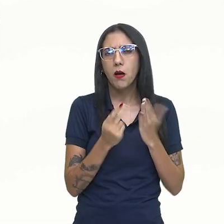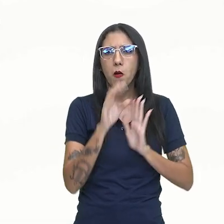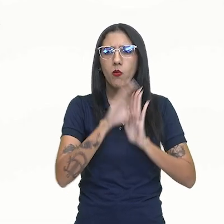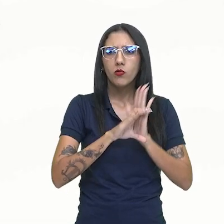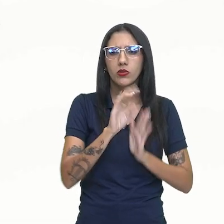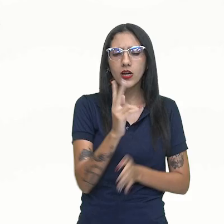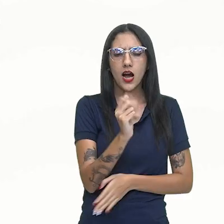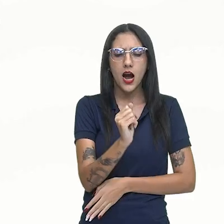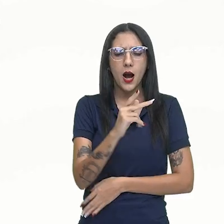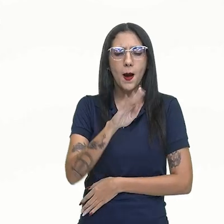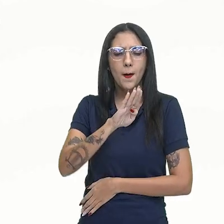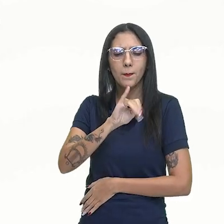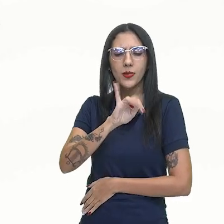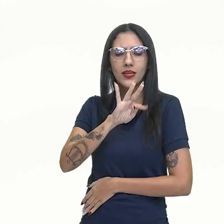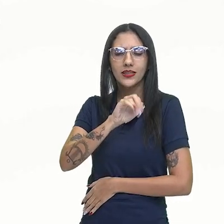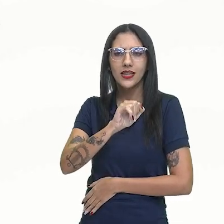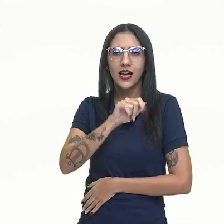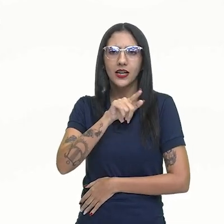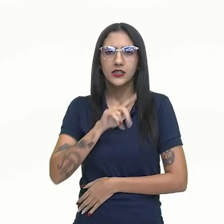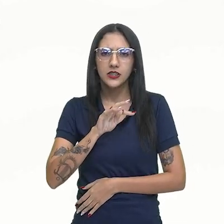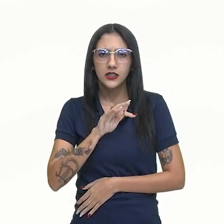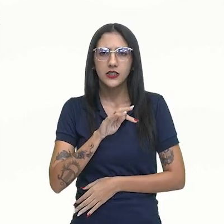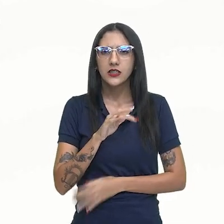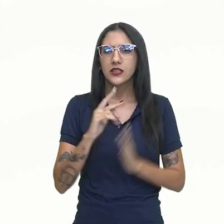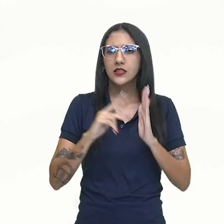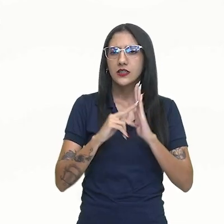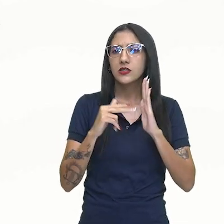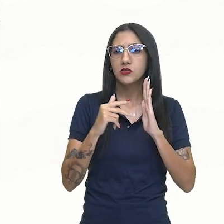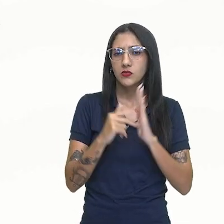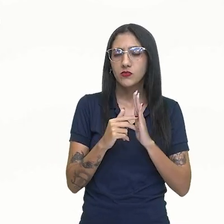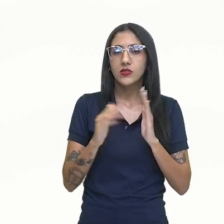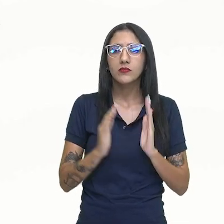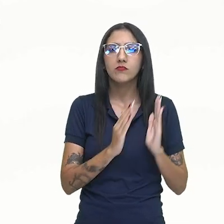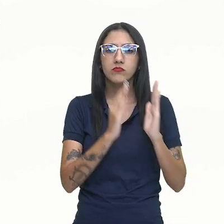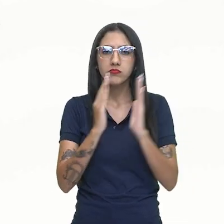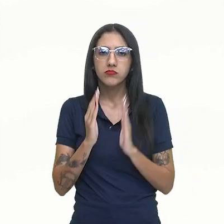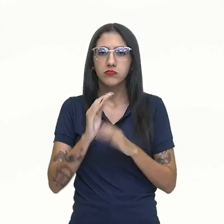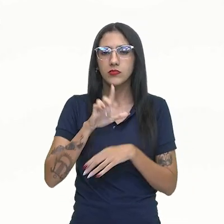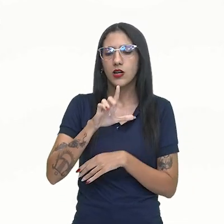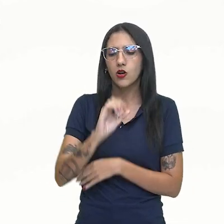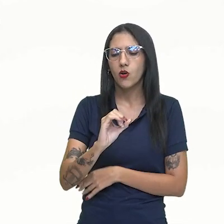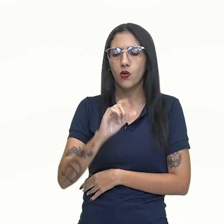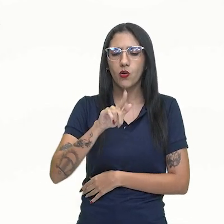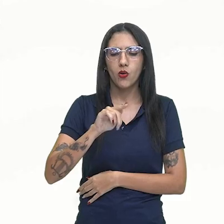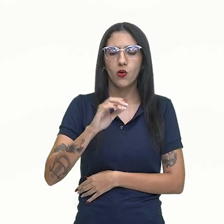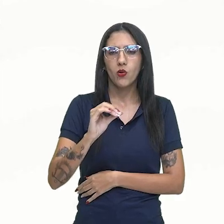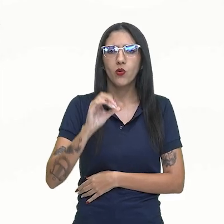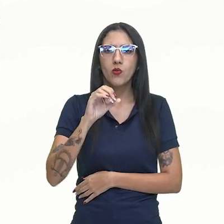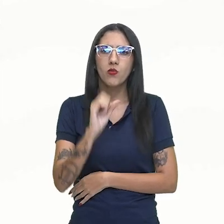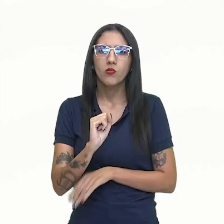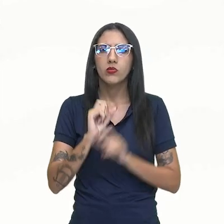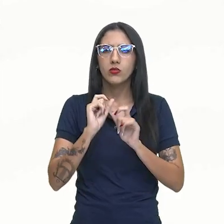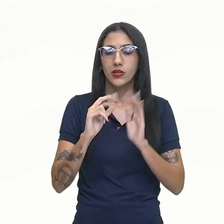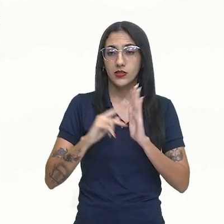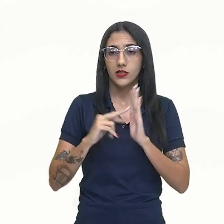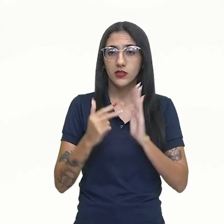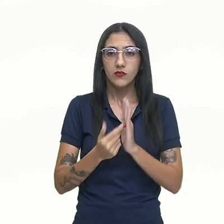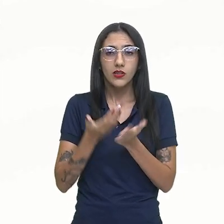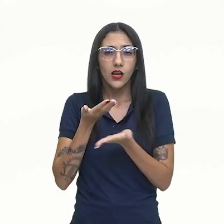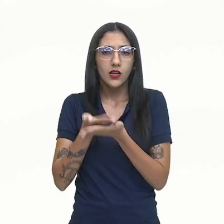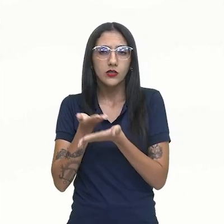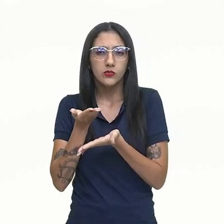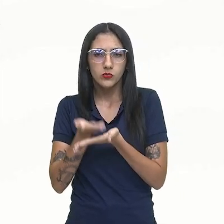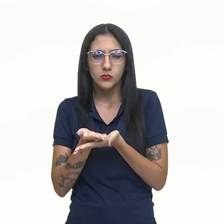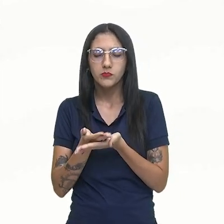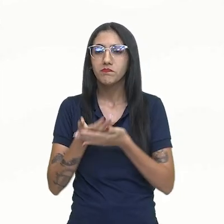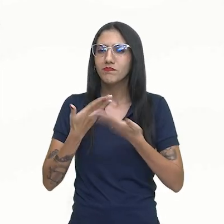de habitat, que significa, e logos, né? Habitat e logos, que significam estudo. Então,